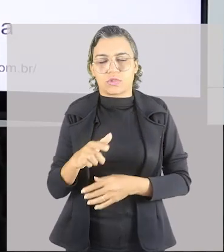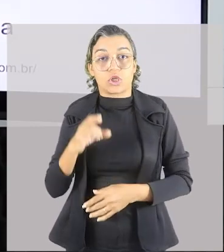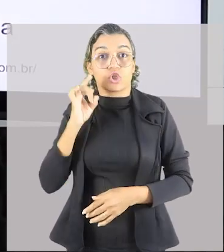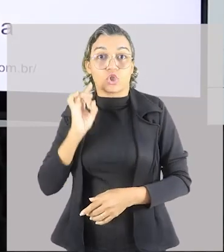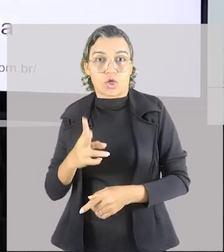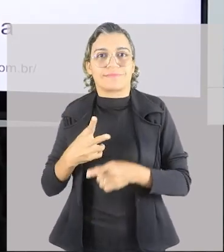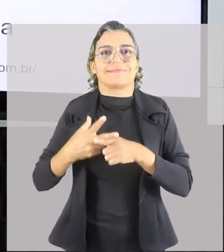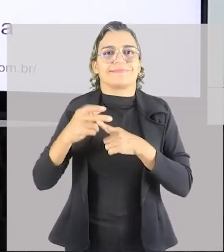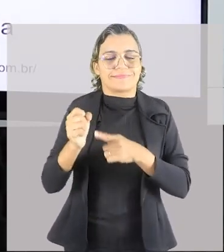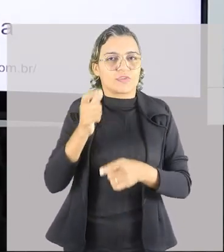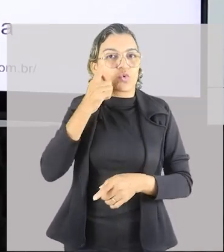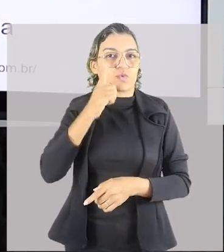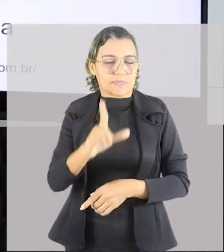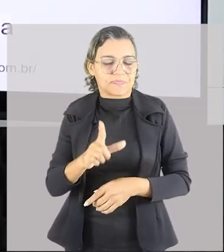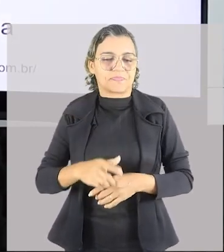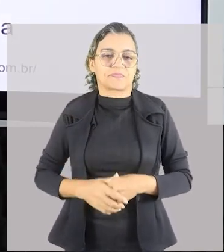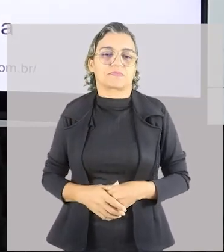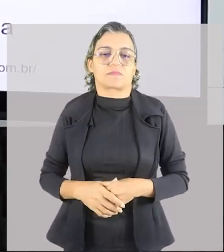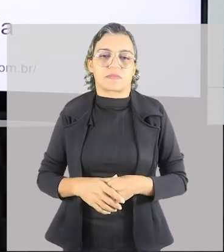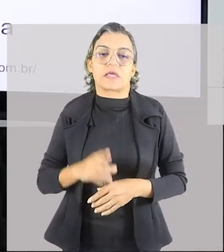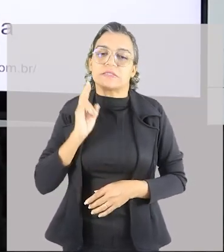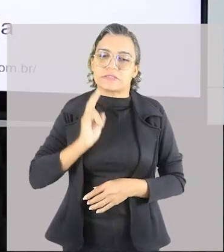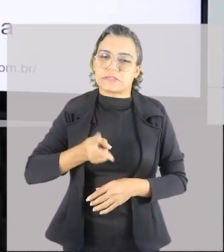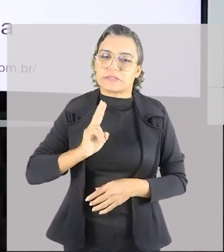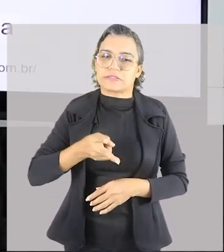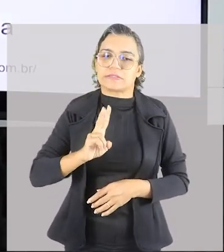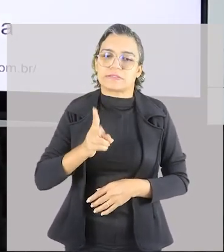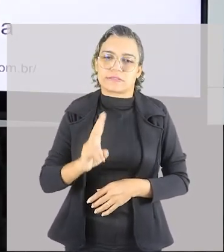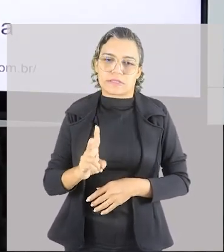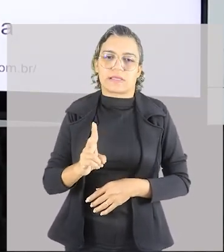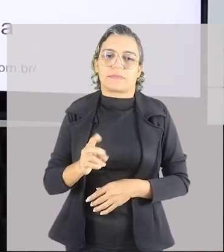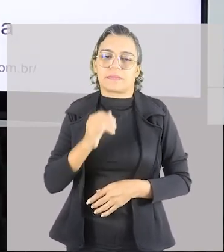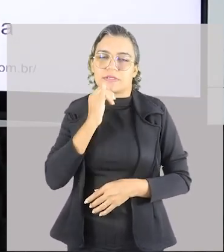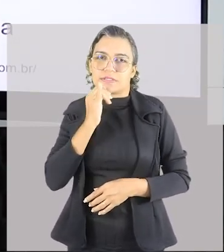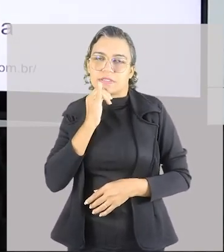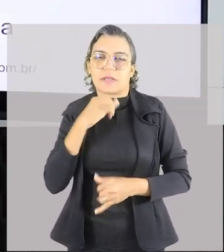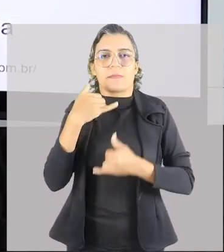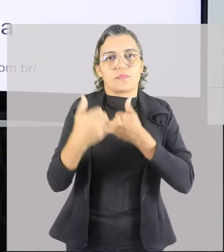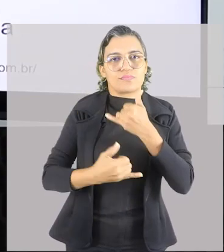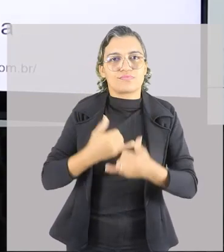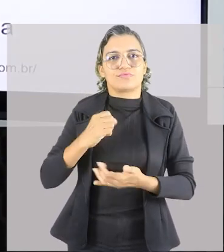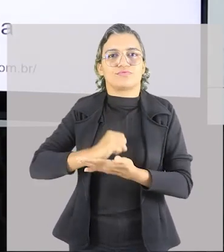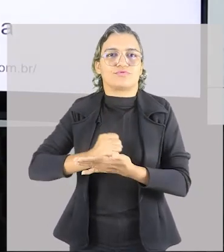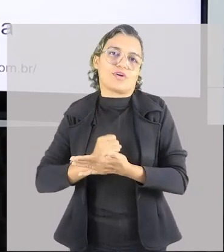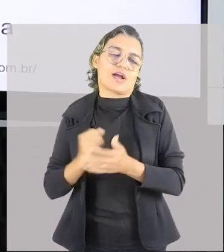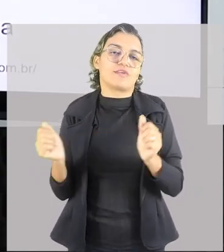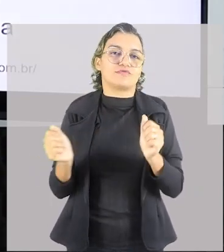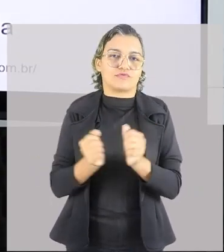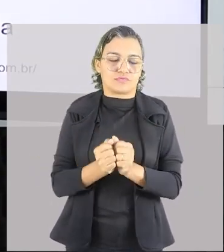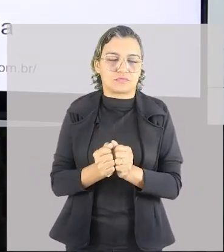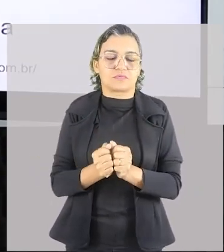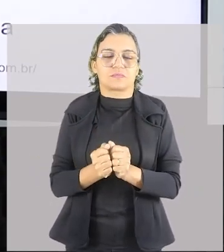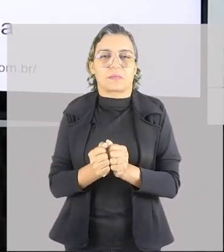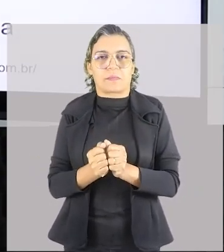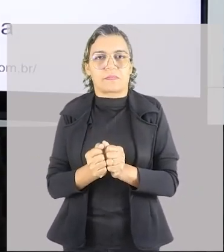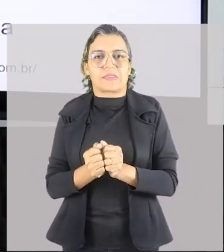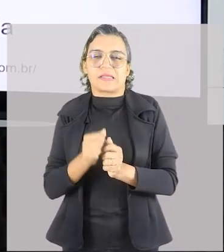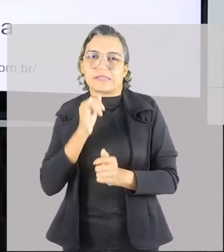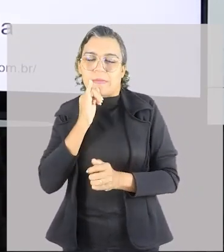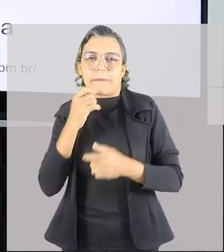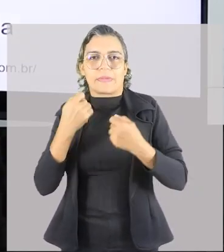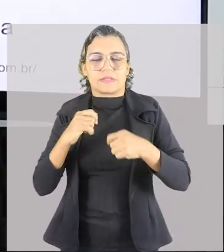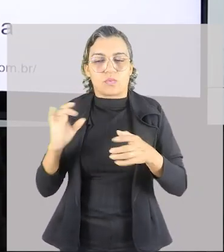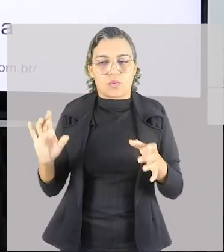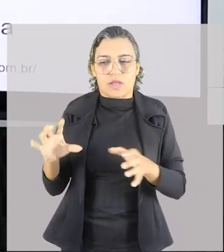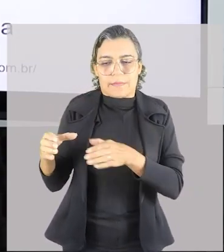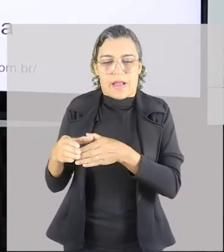características cooperativas. Então, vai ser sempre o jogar junto, né? Então, precisa sempre que tenha essa união